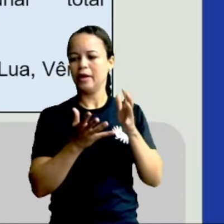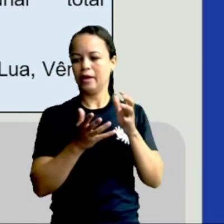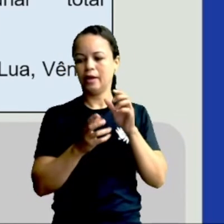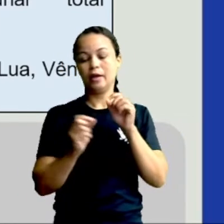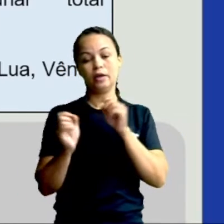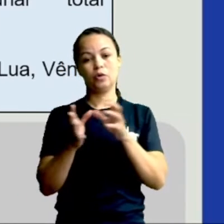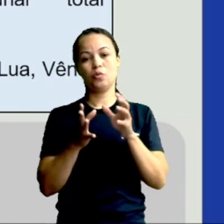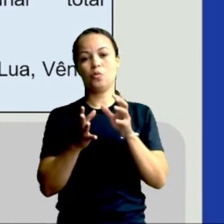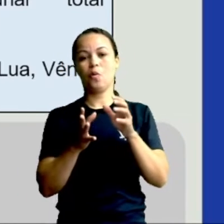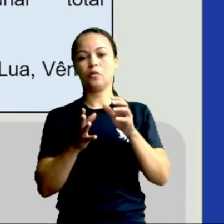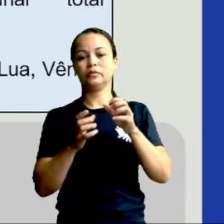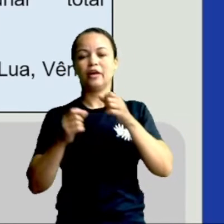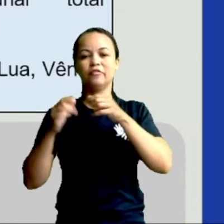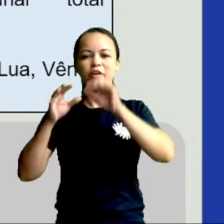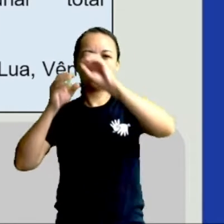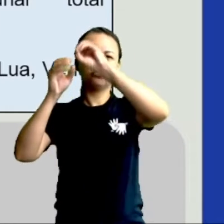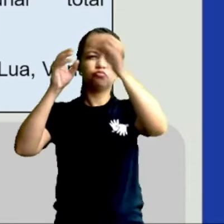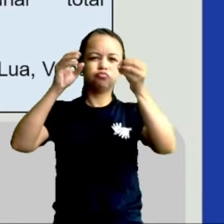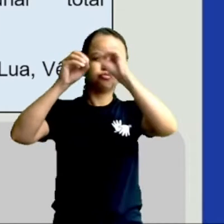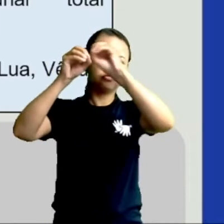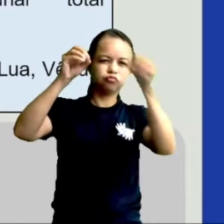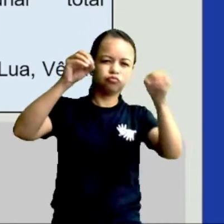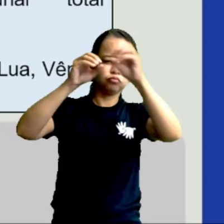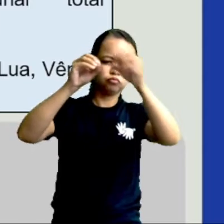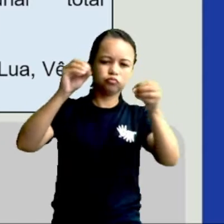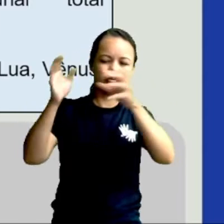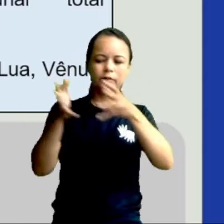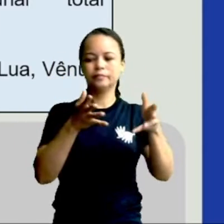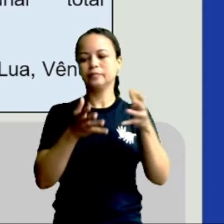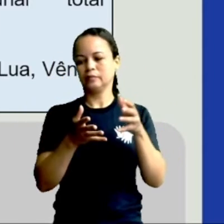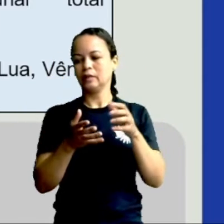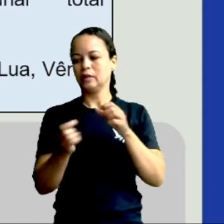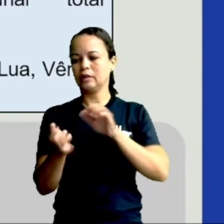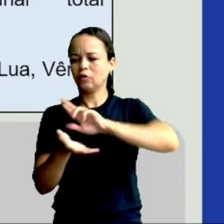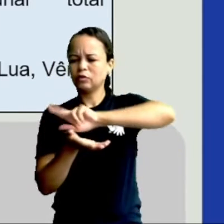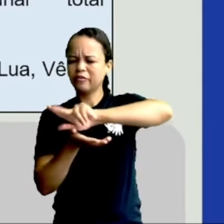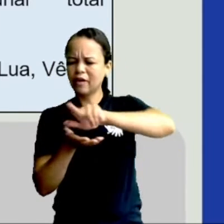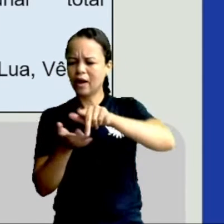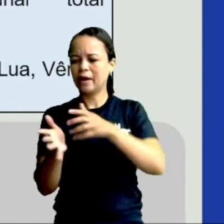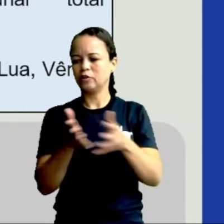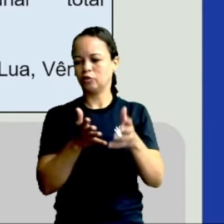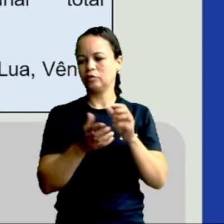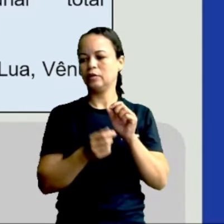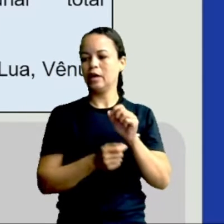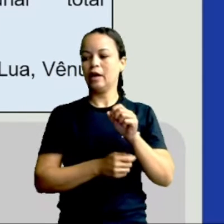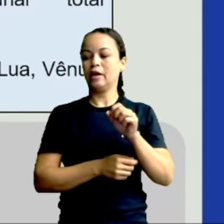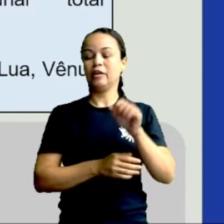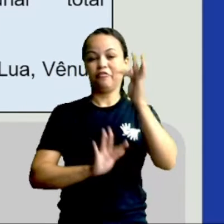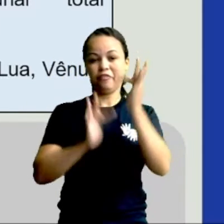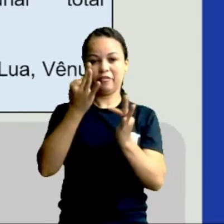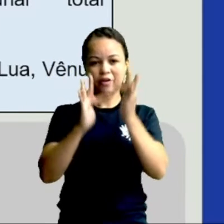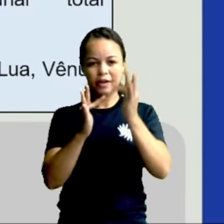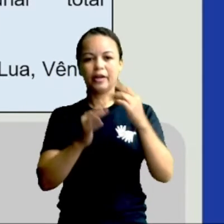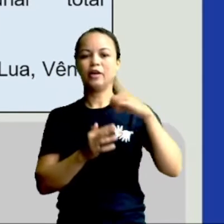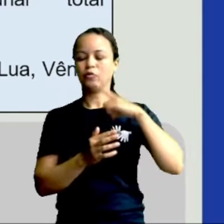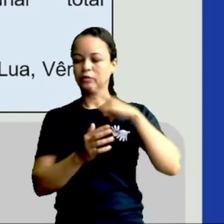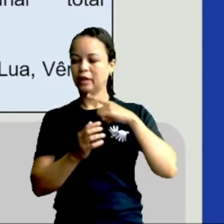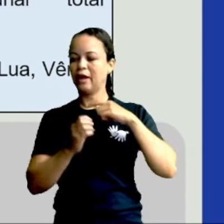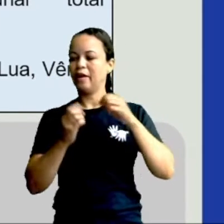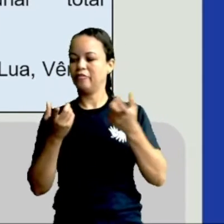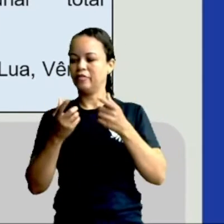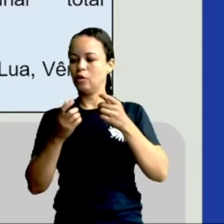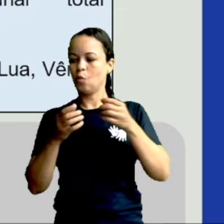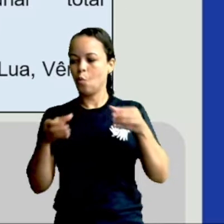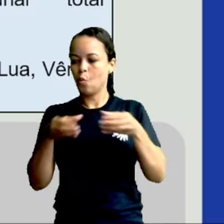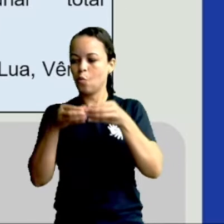quadrântidas, né? Em fevereiro teve a conjunção de Vênus, Júpiter, Saturno e Lua, em abril a superlua e